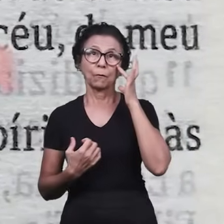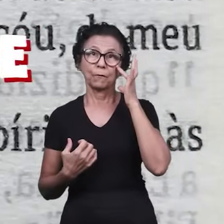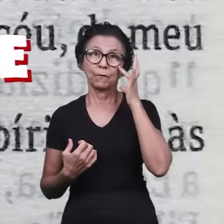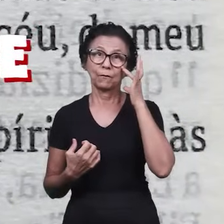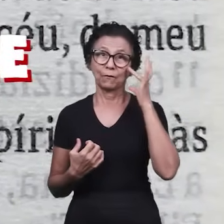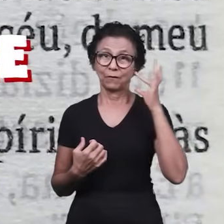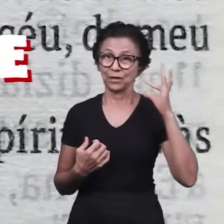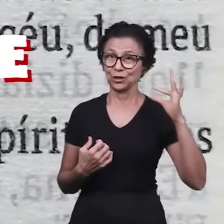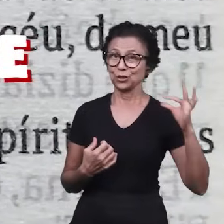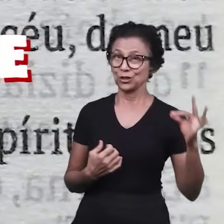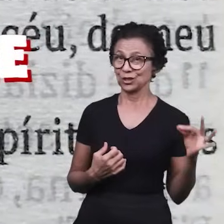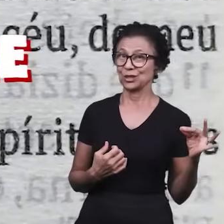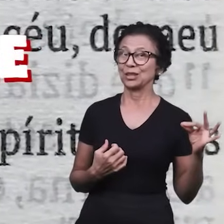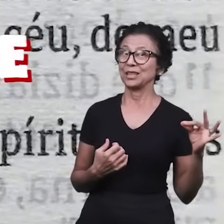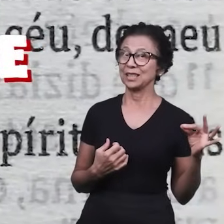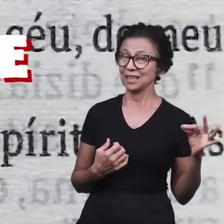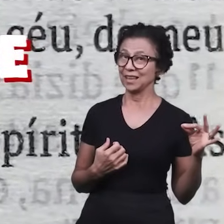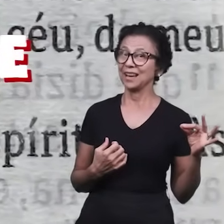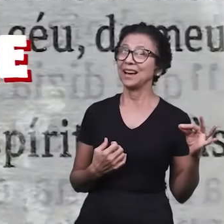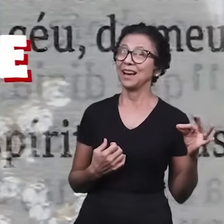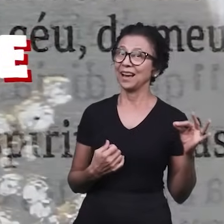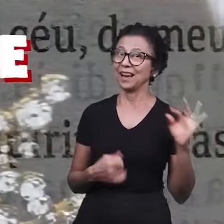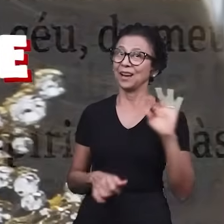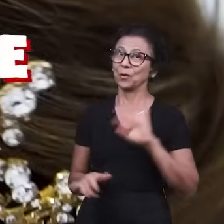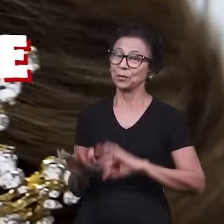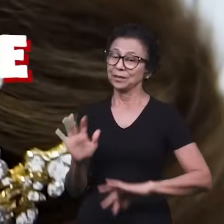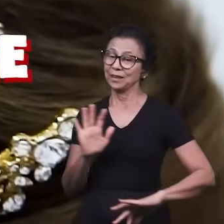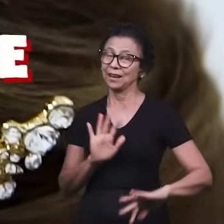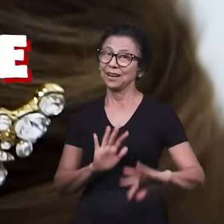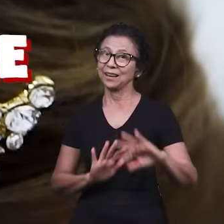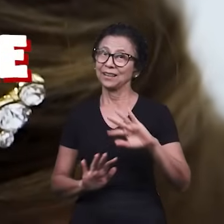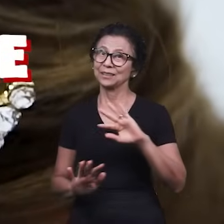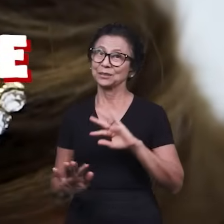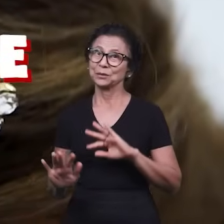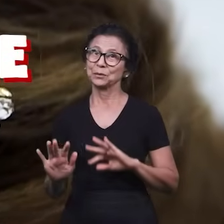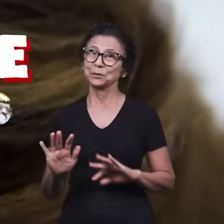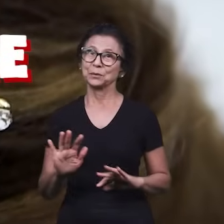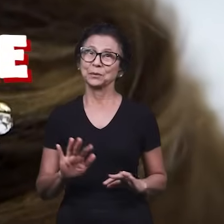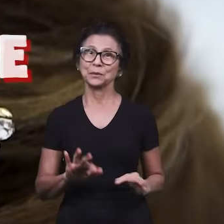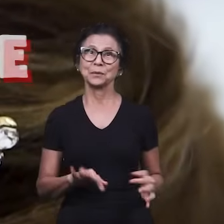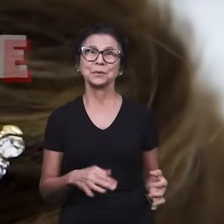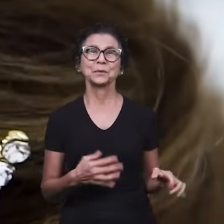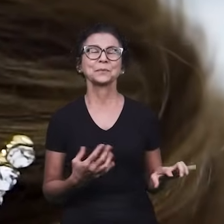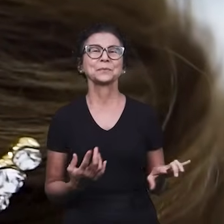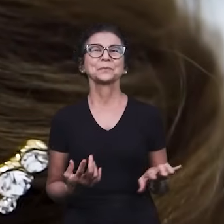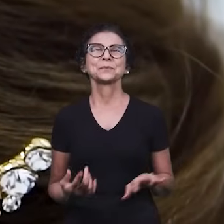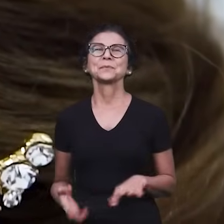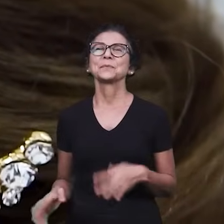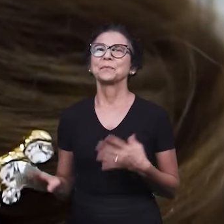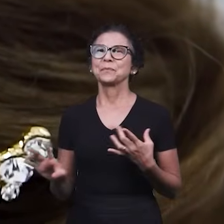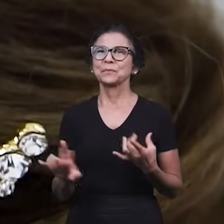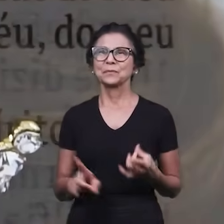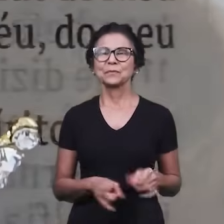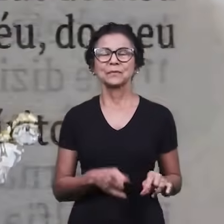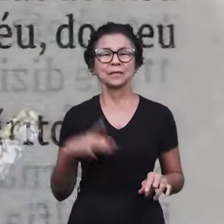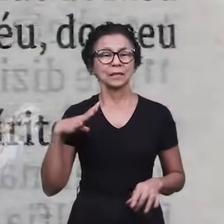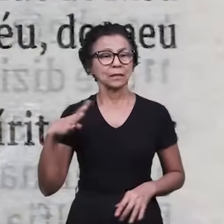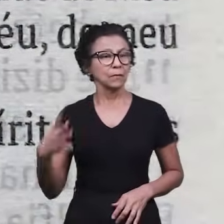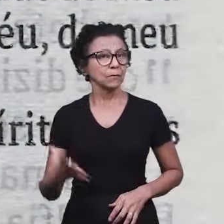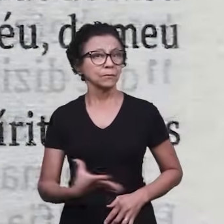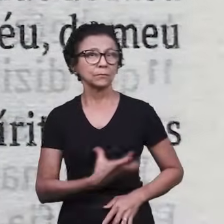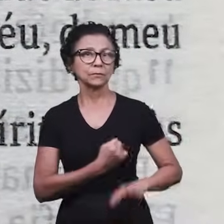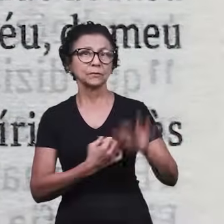que ninguém tome a tua coroa. Guarda o que